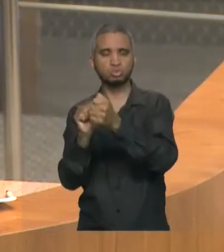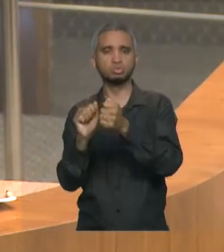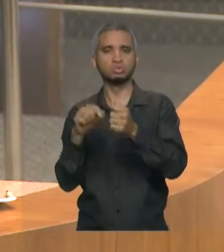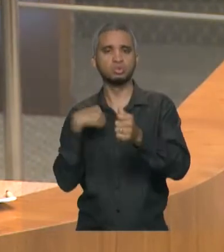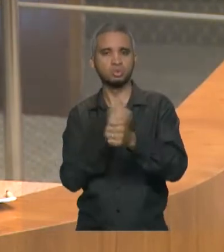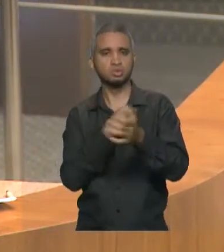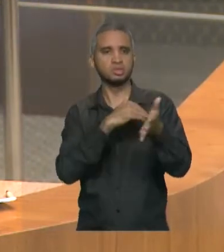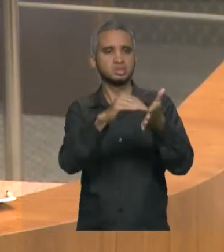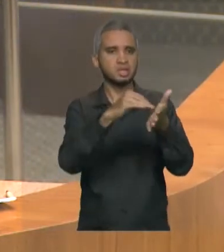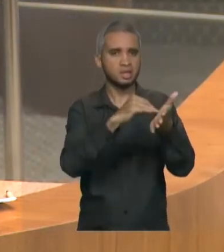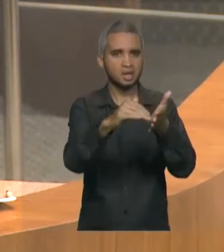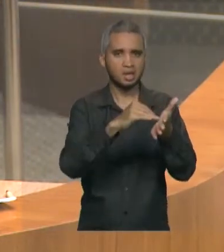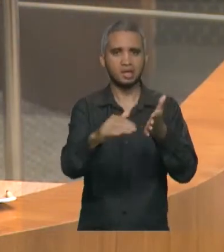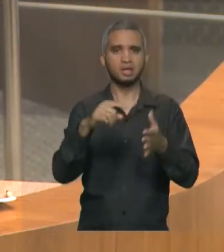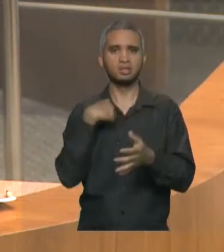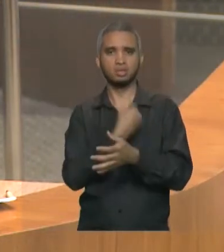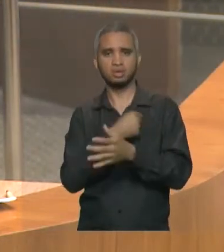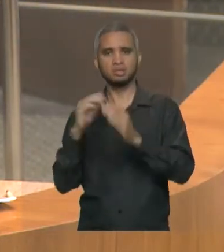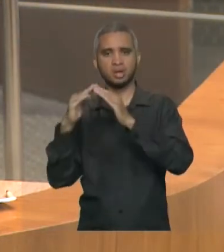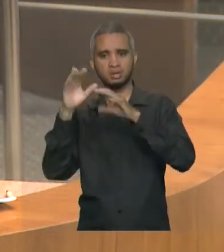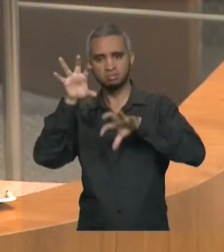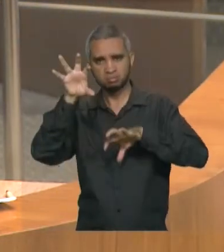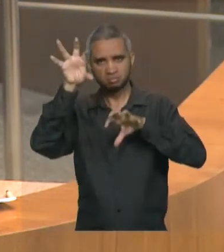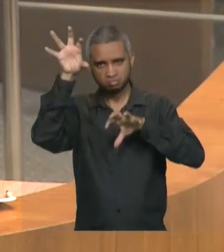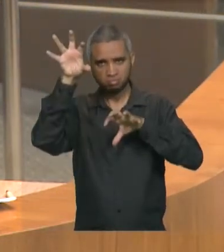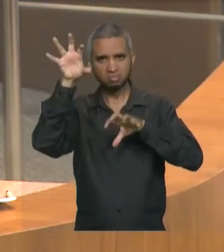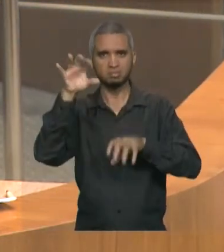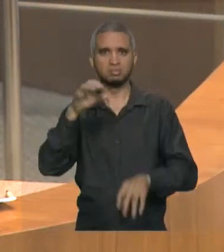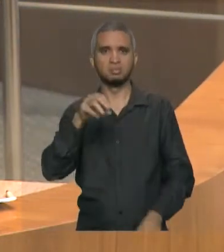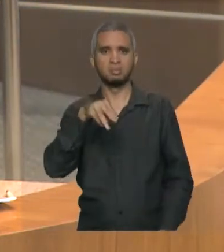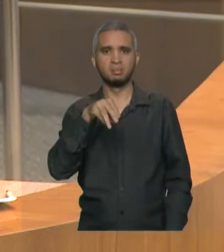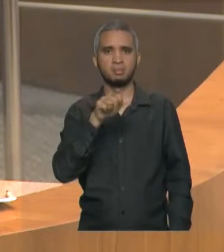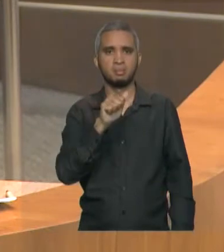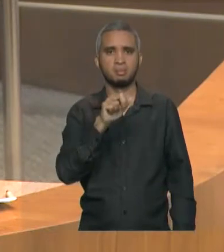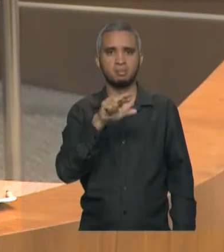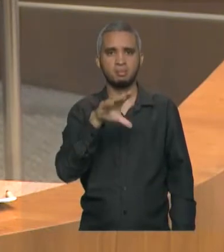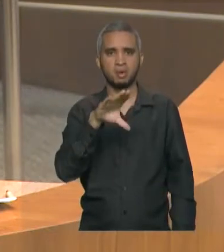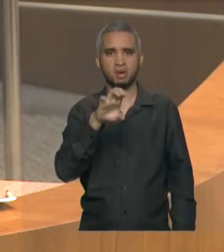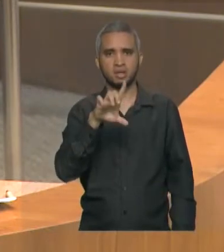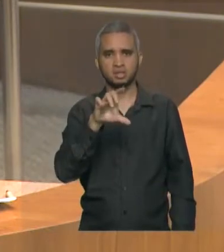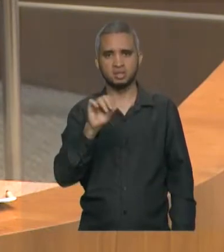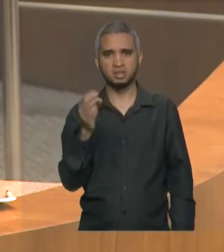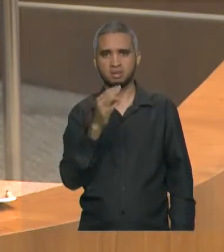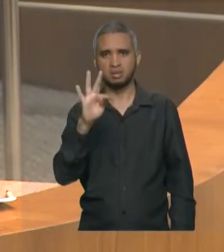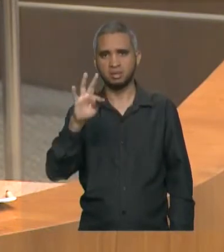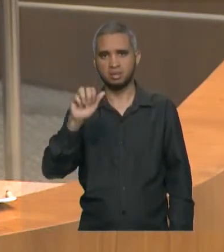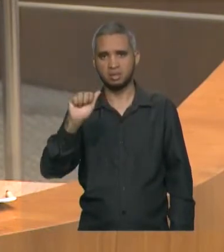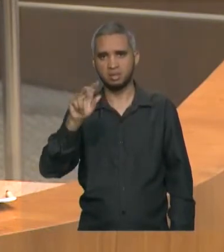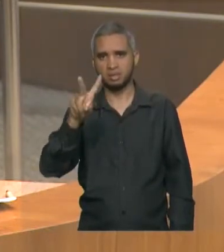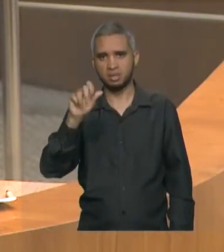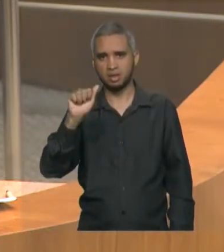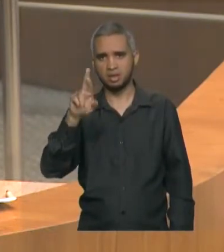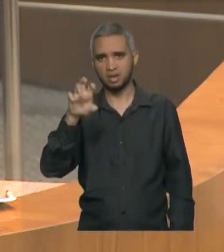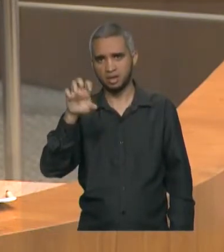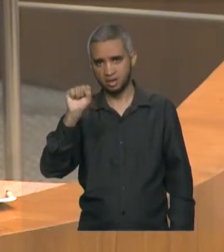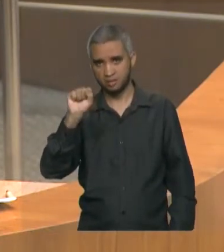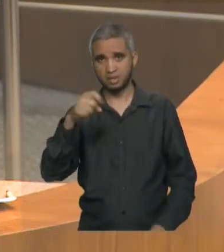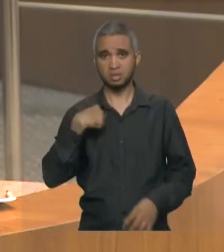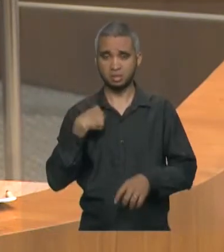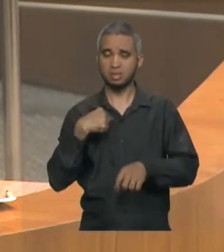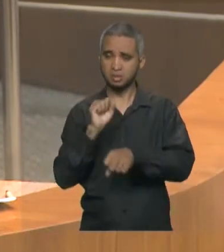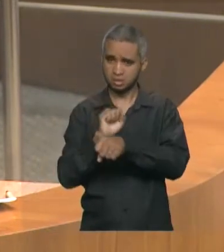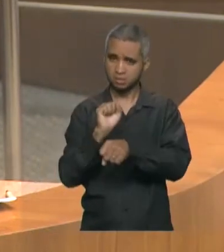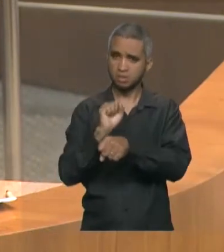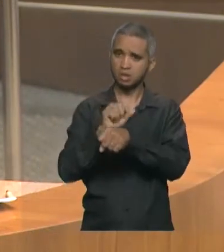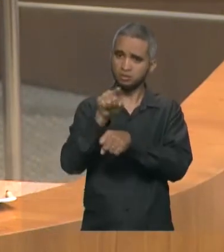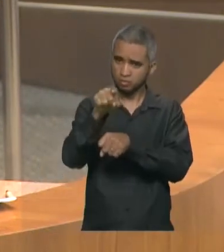lá, deputado Marcelo Tavares, vamos lá lhe visitar, e espero que Vossa Excelência nos receba lá. Nos receba 198, porque